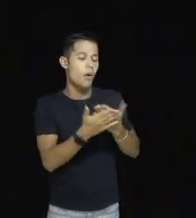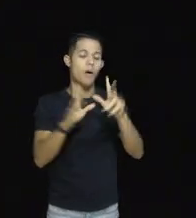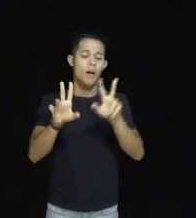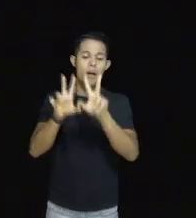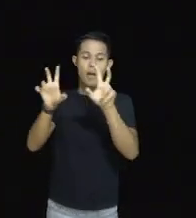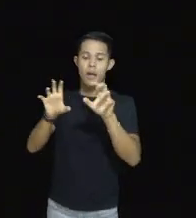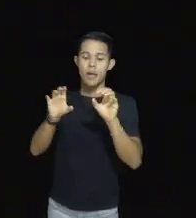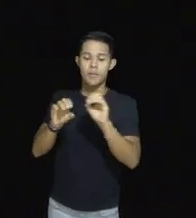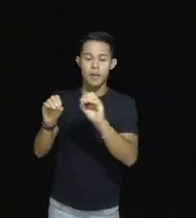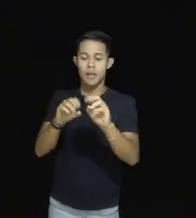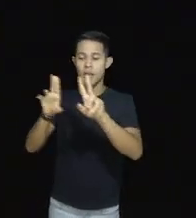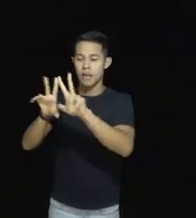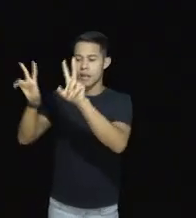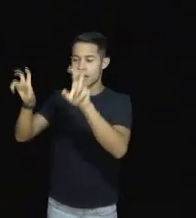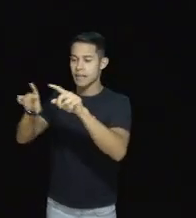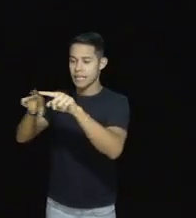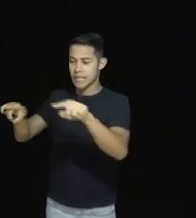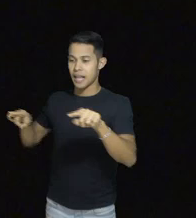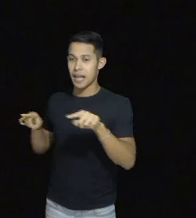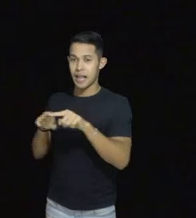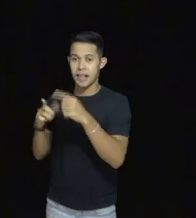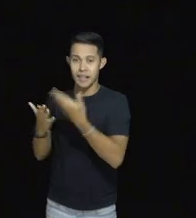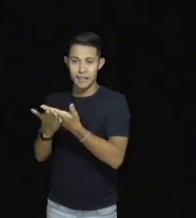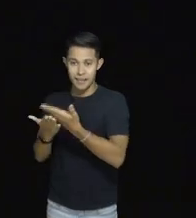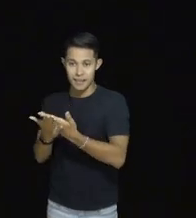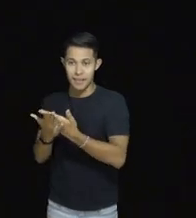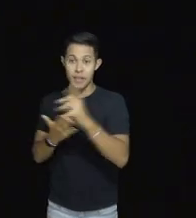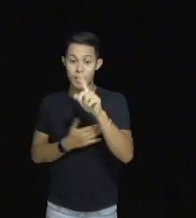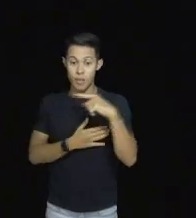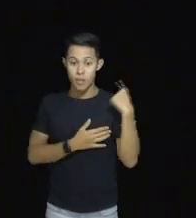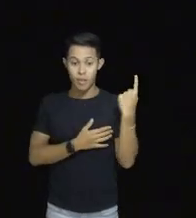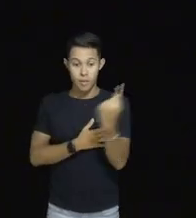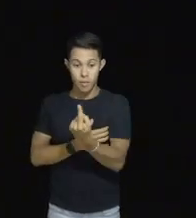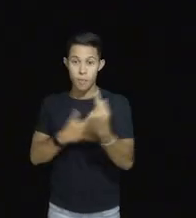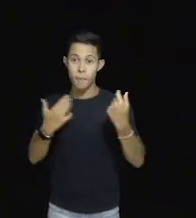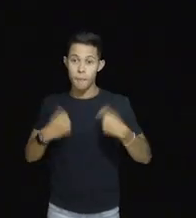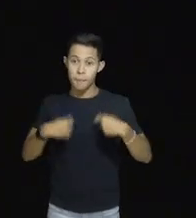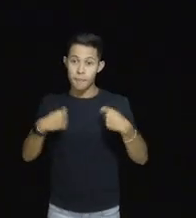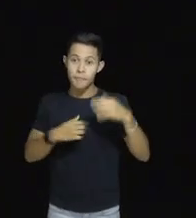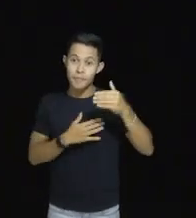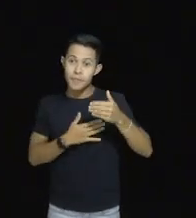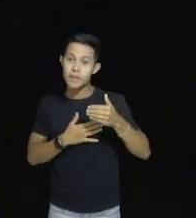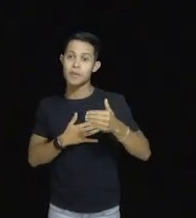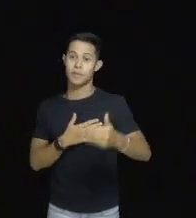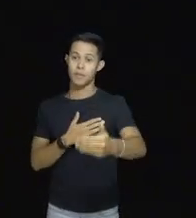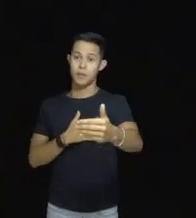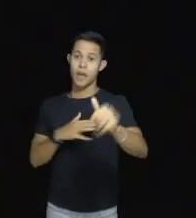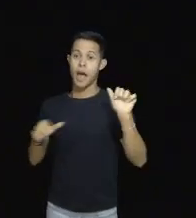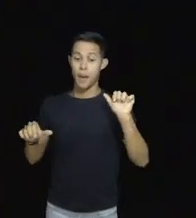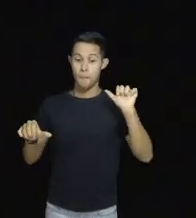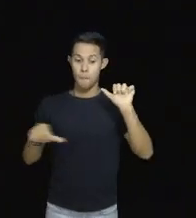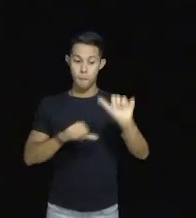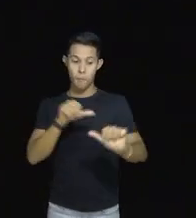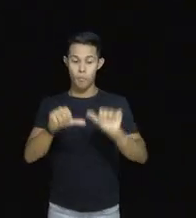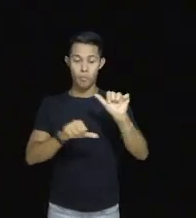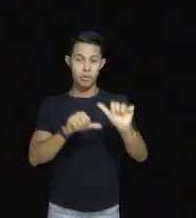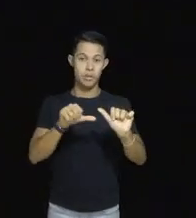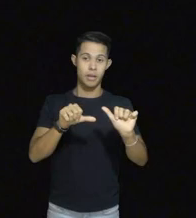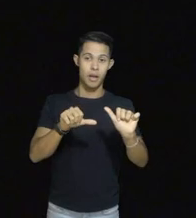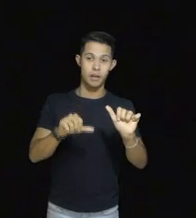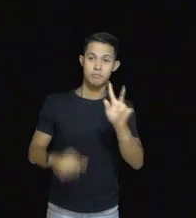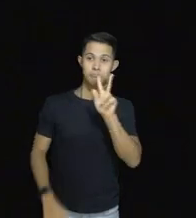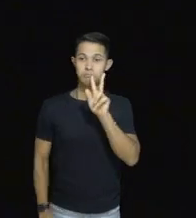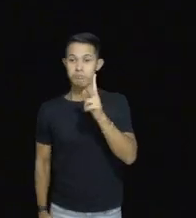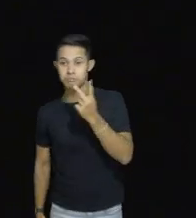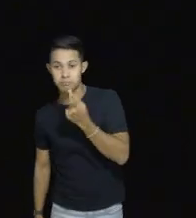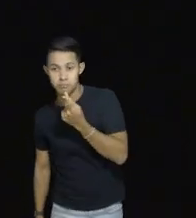em sala de aula, principalmente, o que a gente precisa começar a mudar um pouco a nossa fala, talvez,